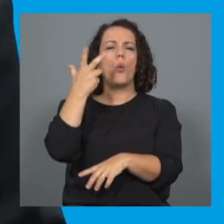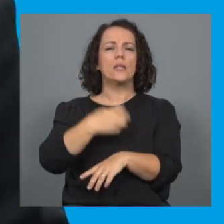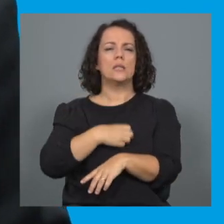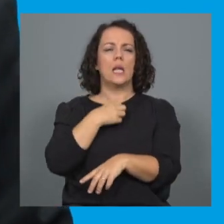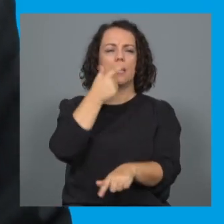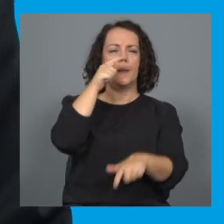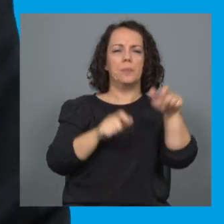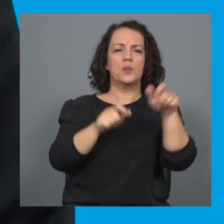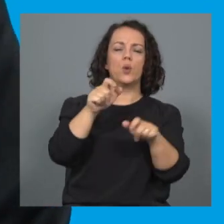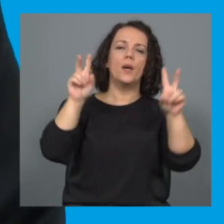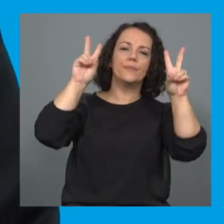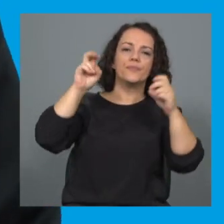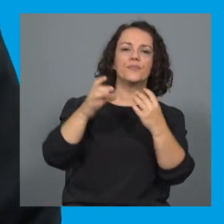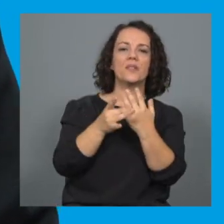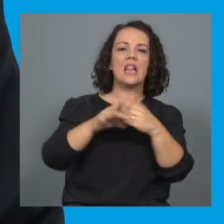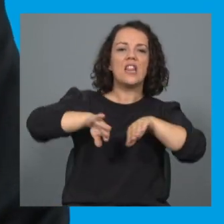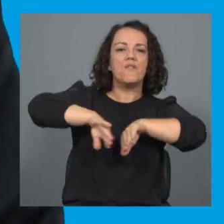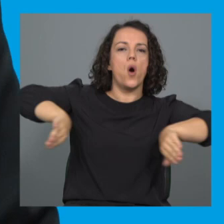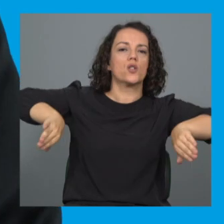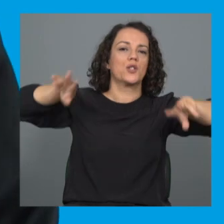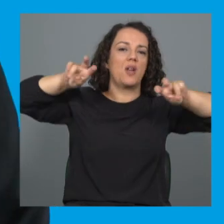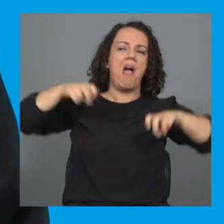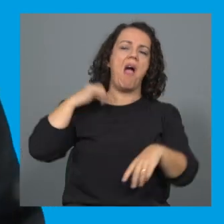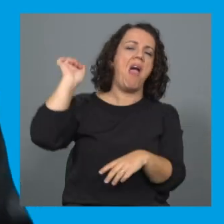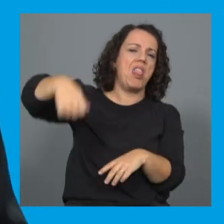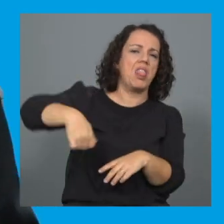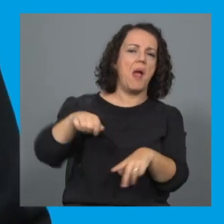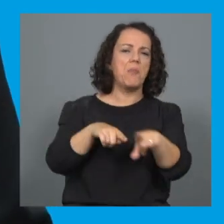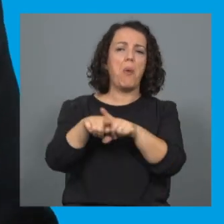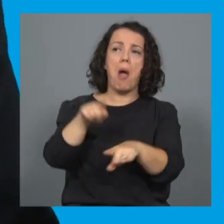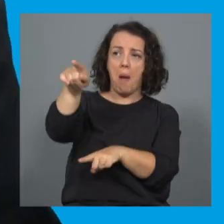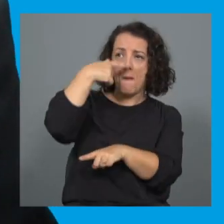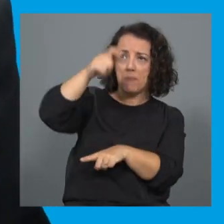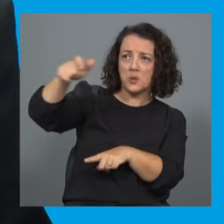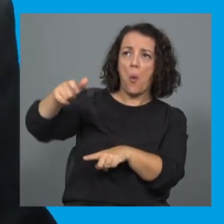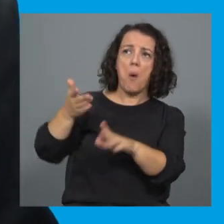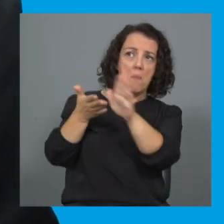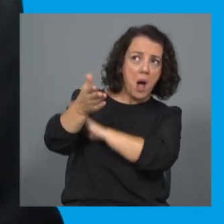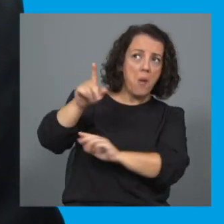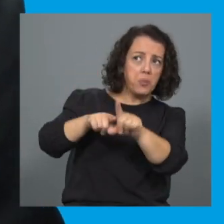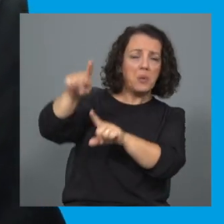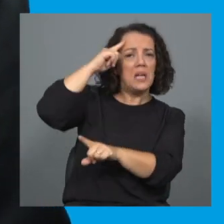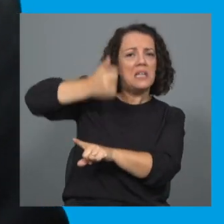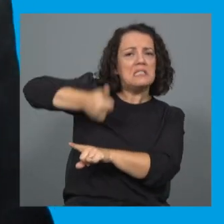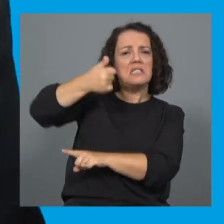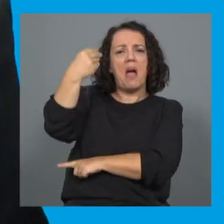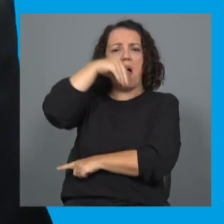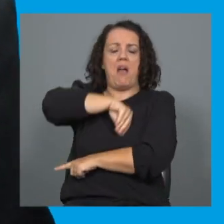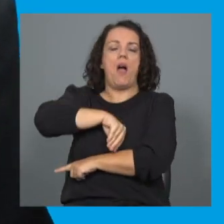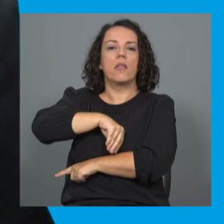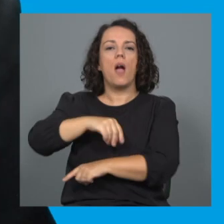a política, um bocadinho naquela ideia de que este fulano está na política para ganhar mais ou não. Não é isso. A nossa